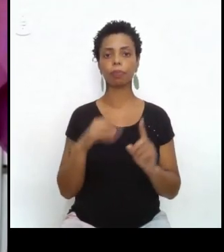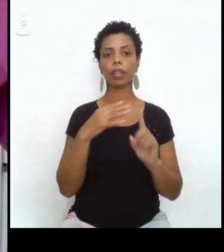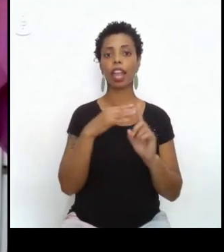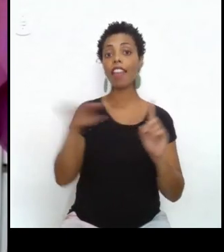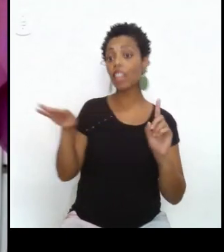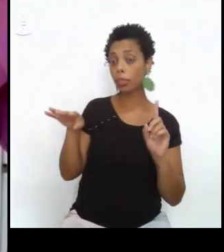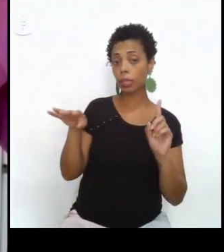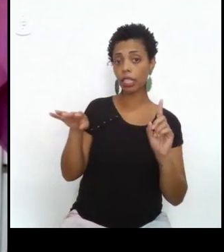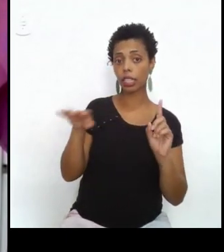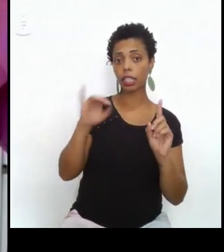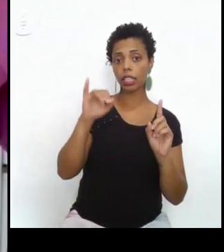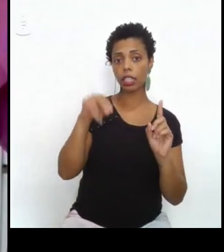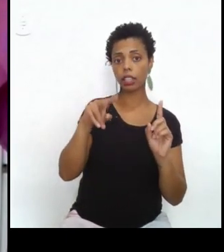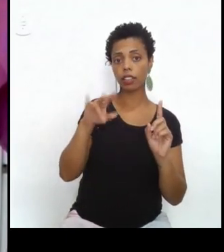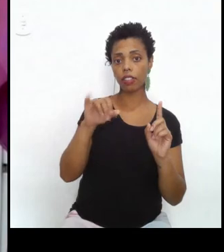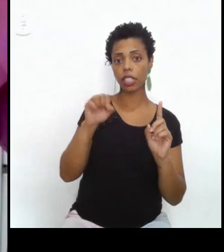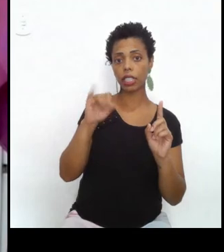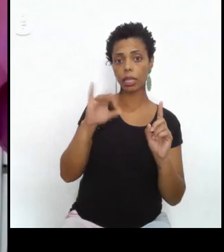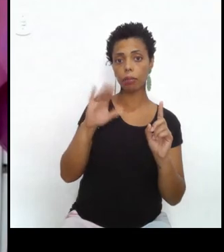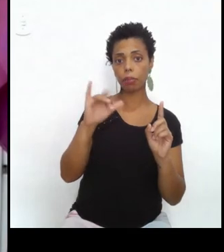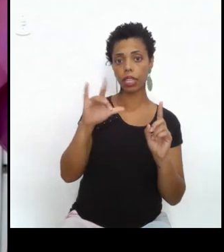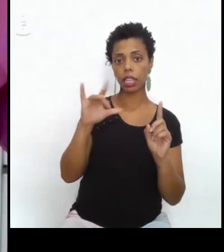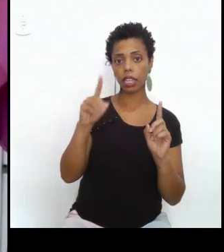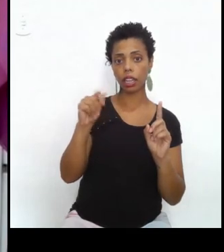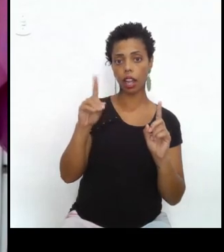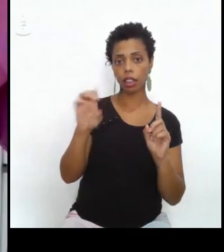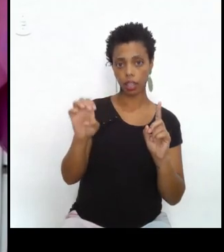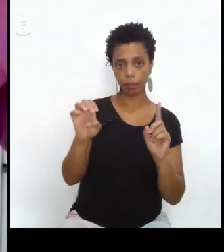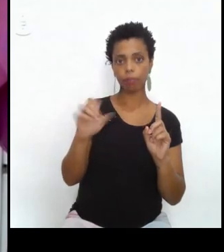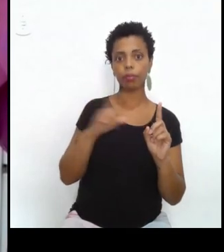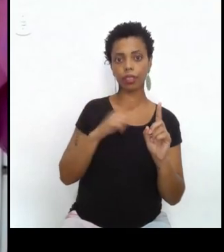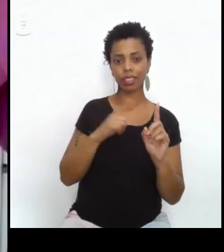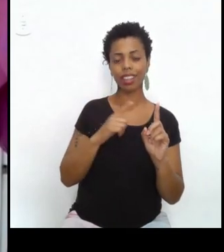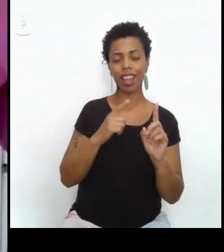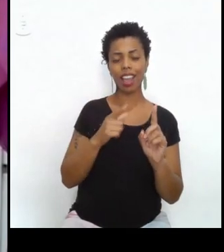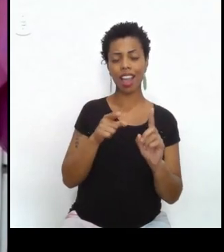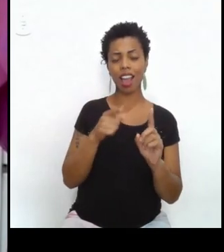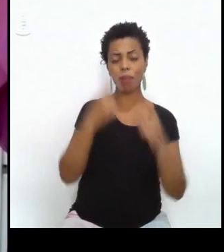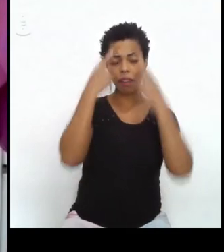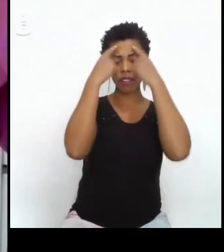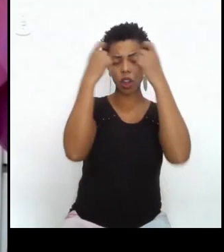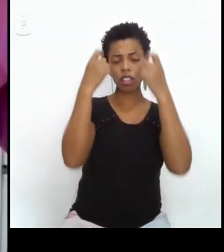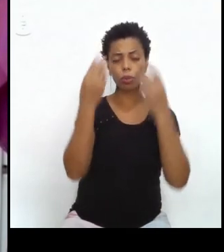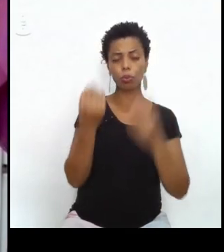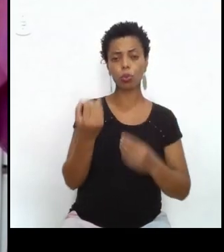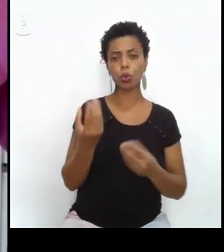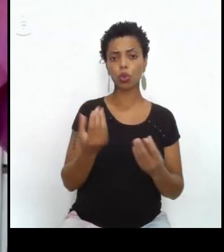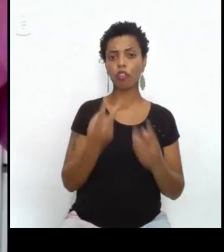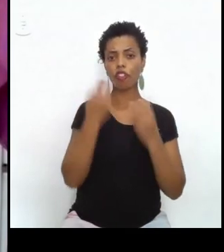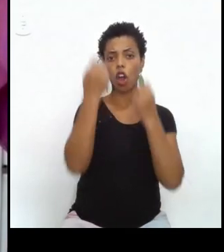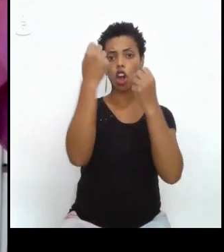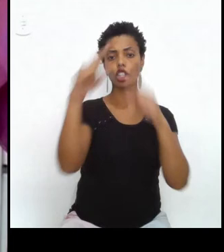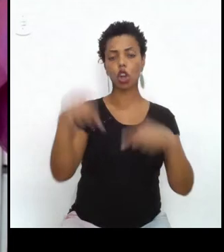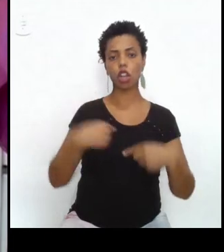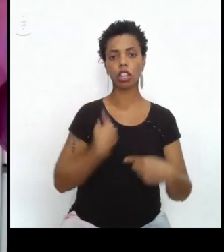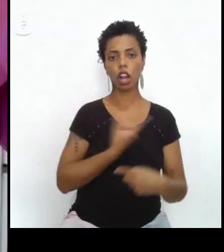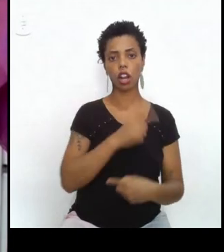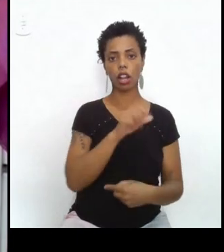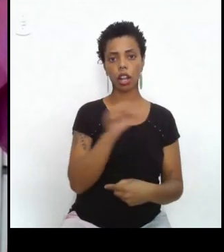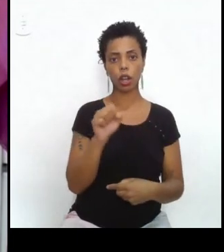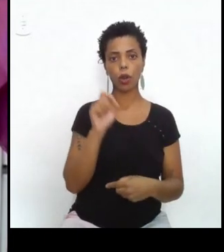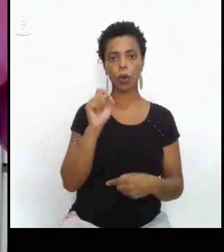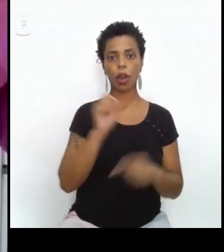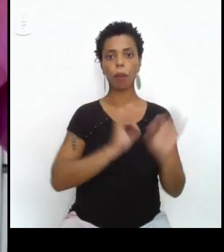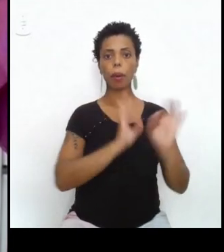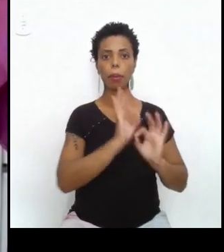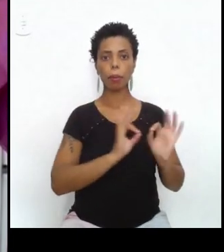embarcado aqui nos dados de violência que são muito expressivos para nós lésbicas o dossiê sobre o leite possível do Brasil elaborado